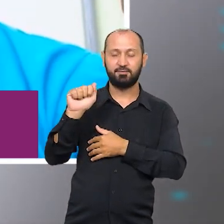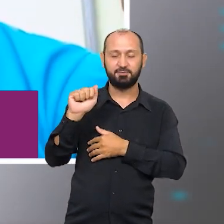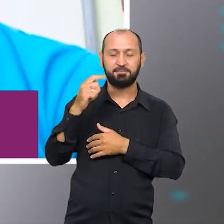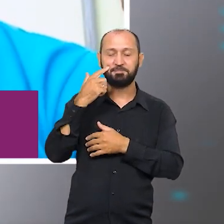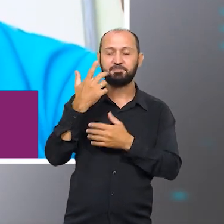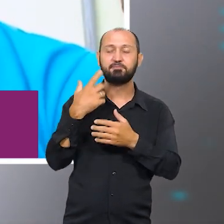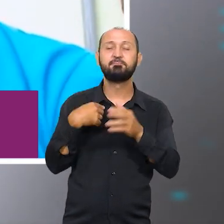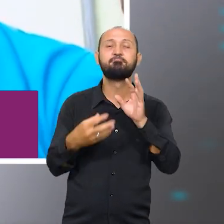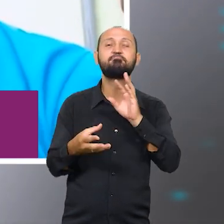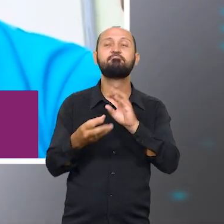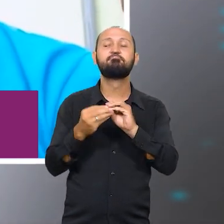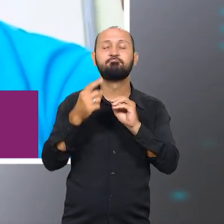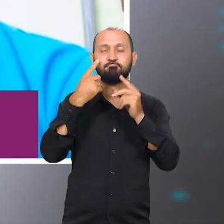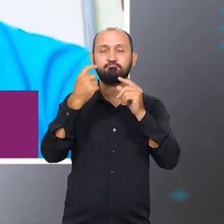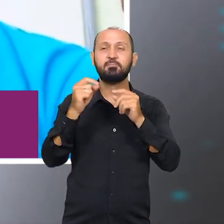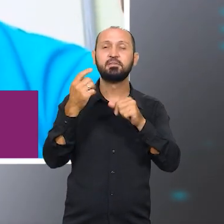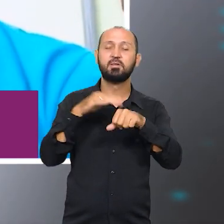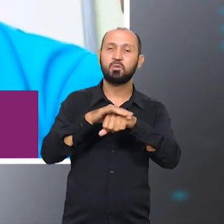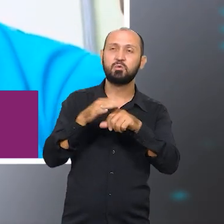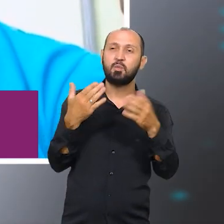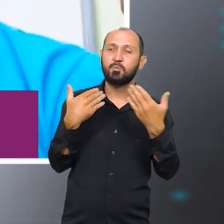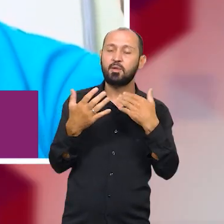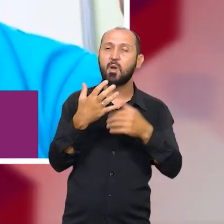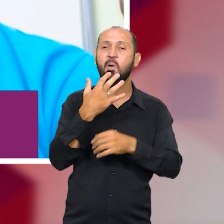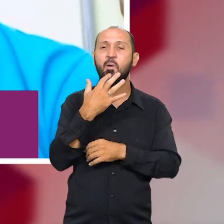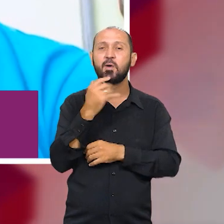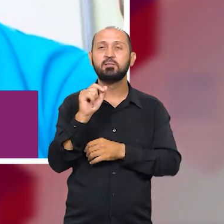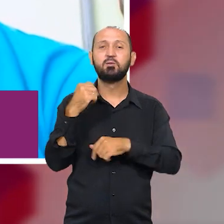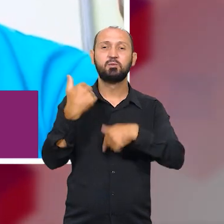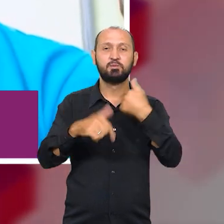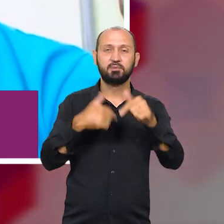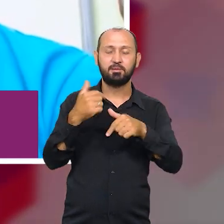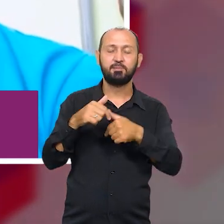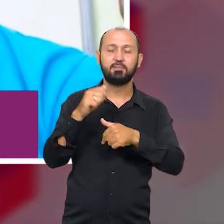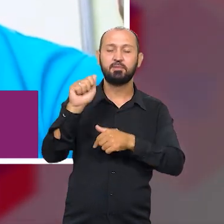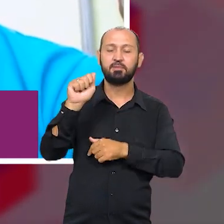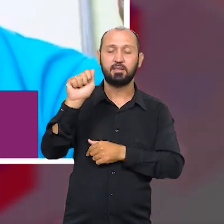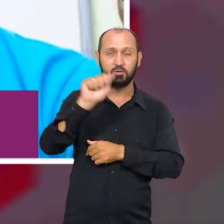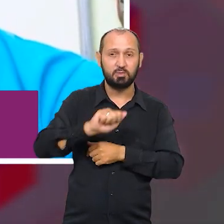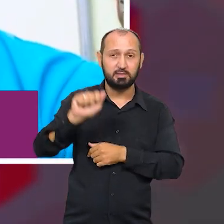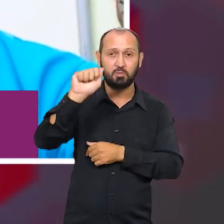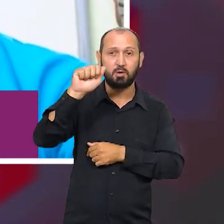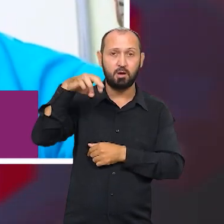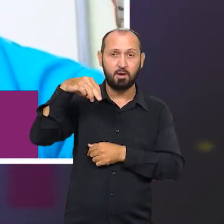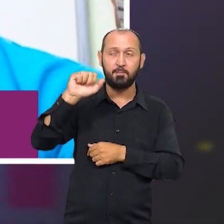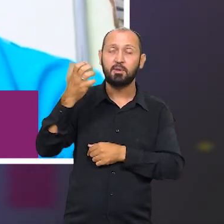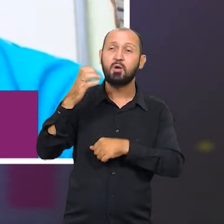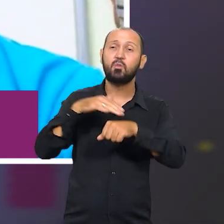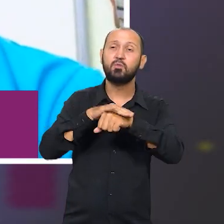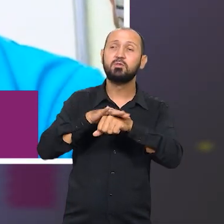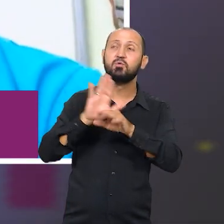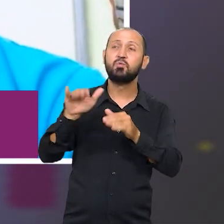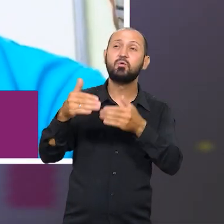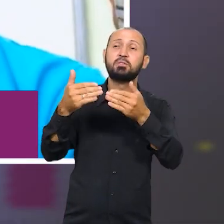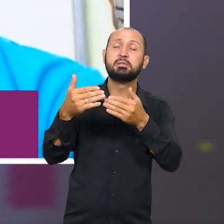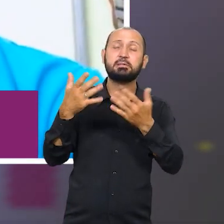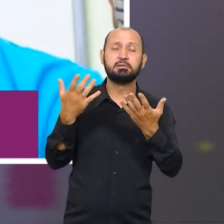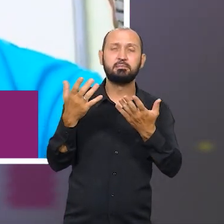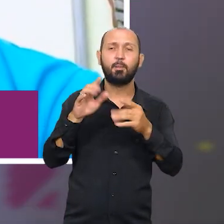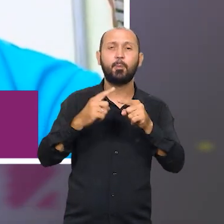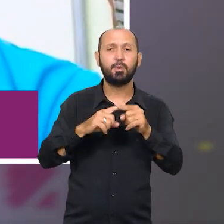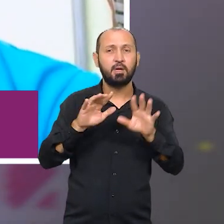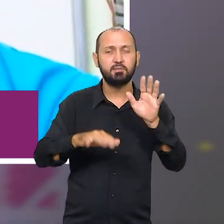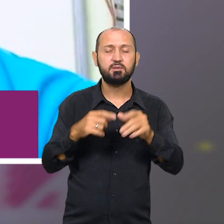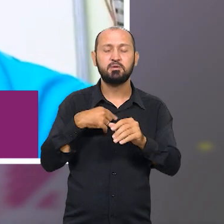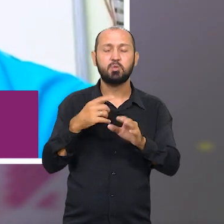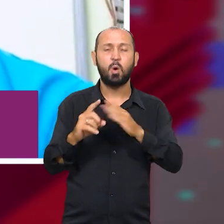Quem se interessou pelo nosso bate-papo, quer conhecer mais o trabalho da AMA, quer conversar com vocês, às vezes vocês estão realmente com um volume